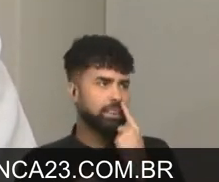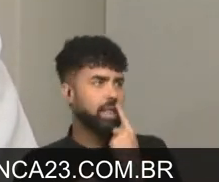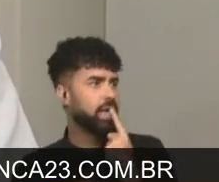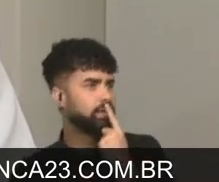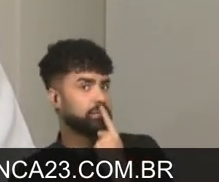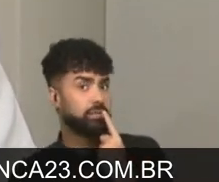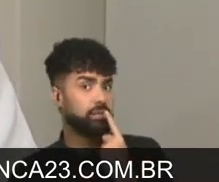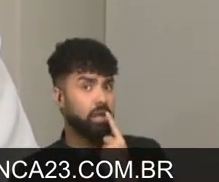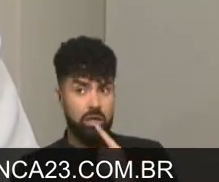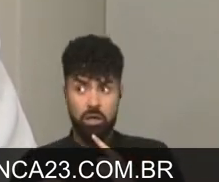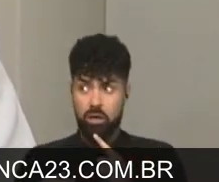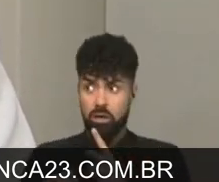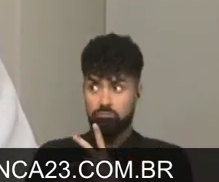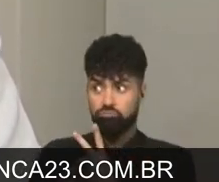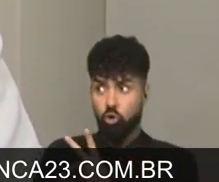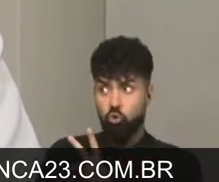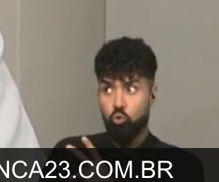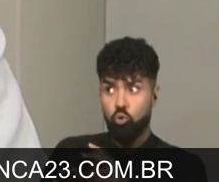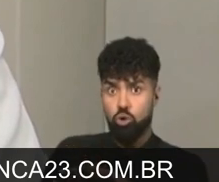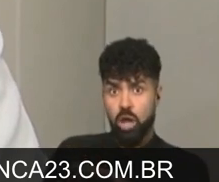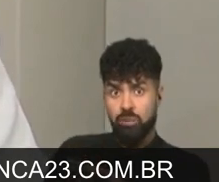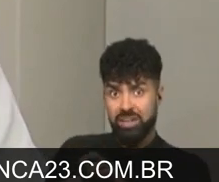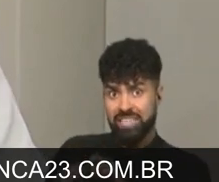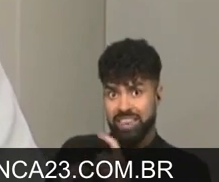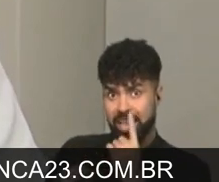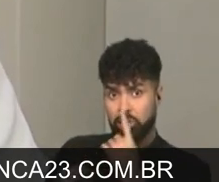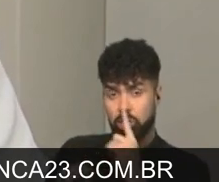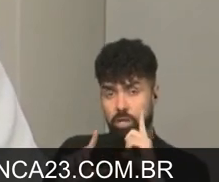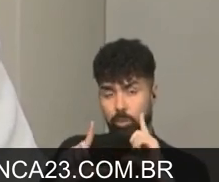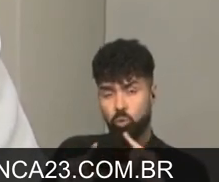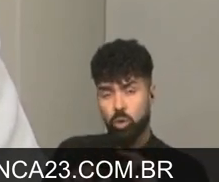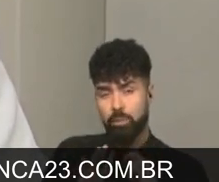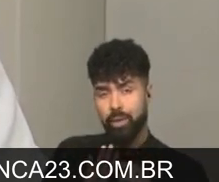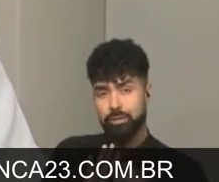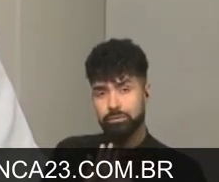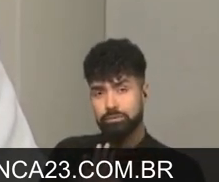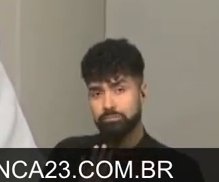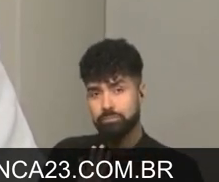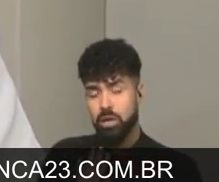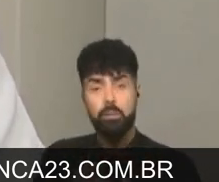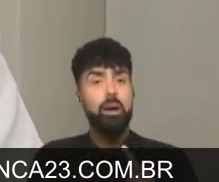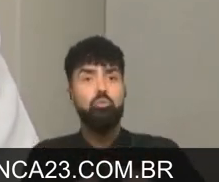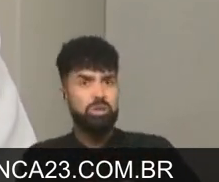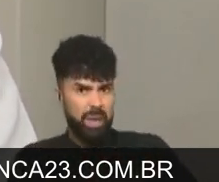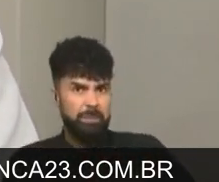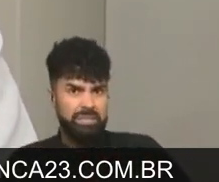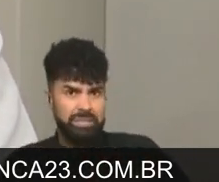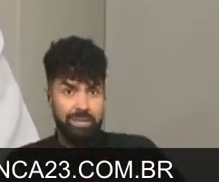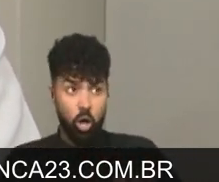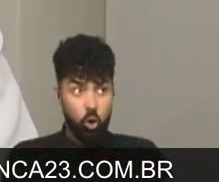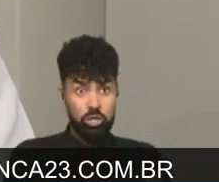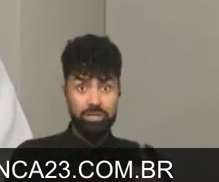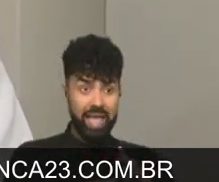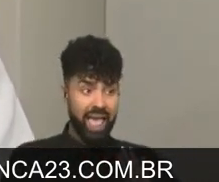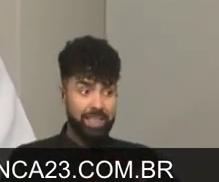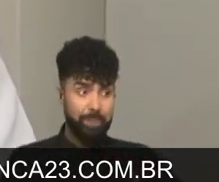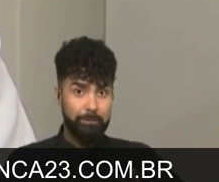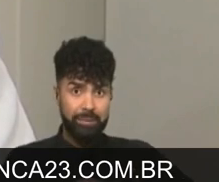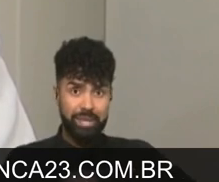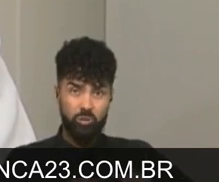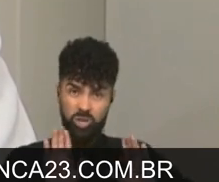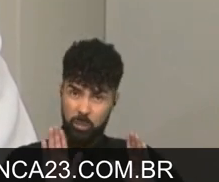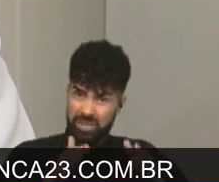caiu muito é nos últimos meses porque hoje no Brasil nós temos equipamento específico para correr de 19 para